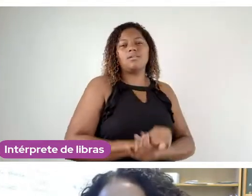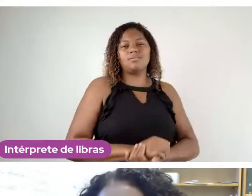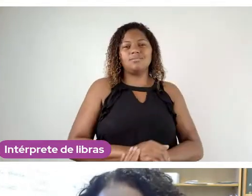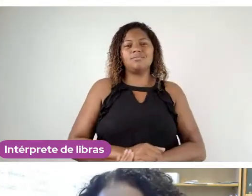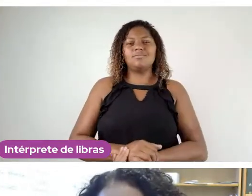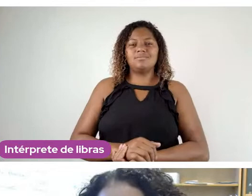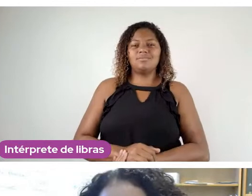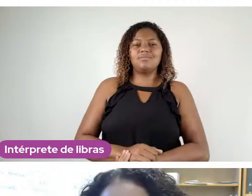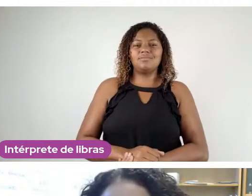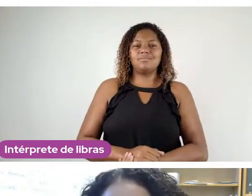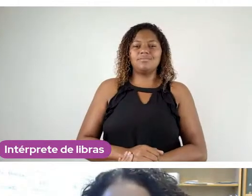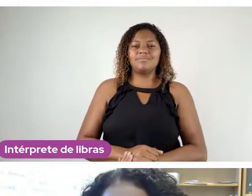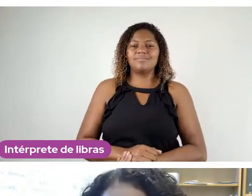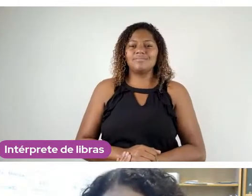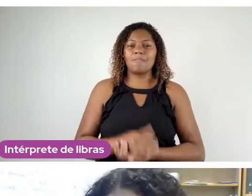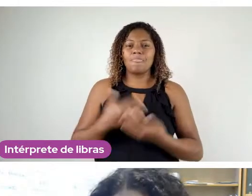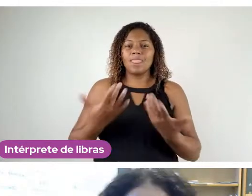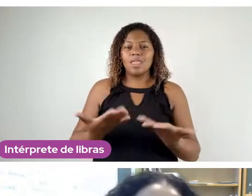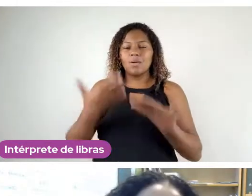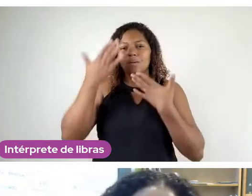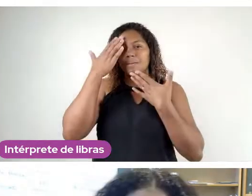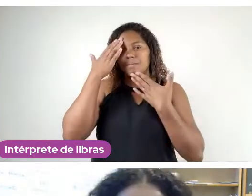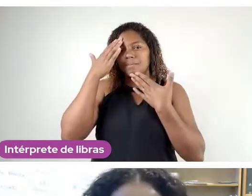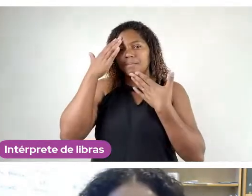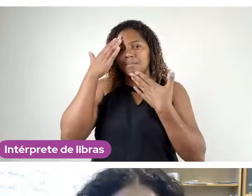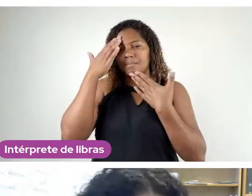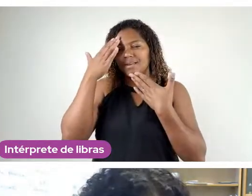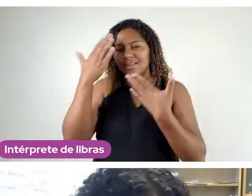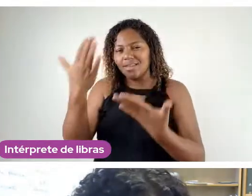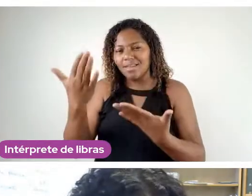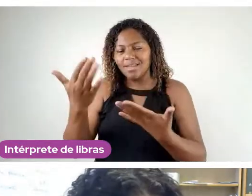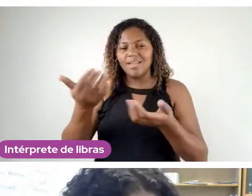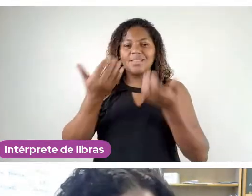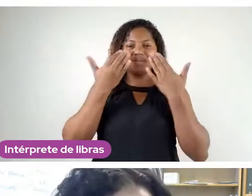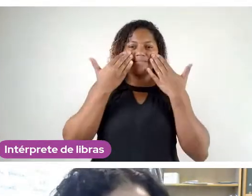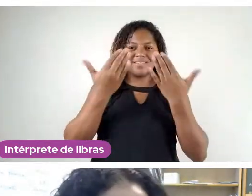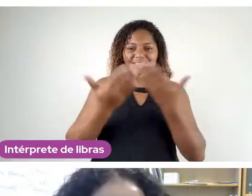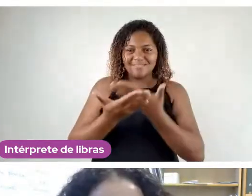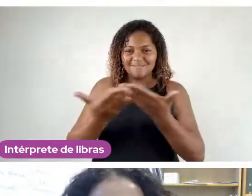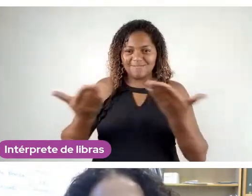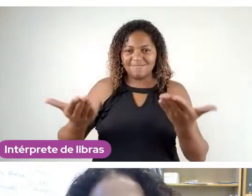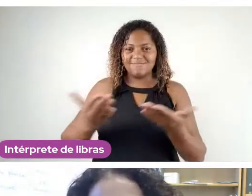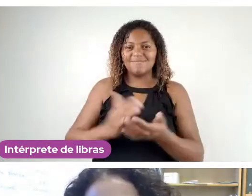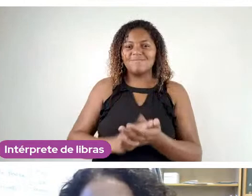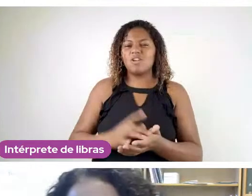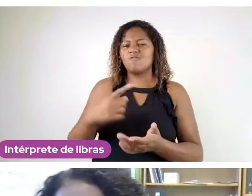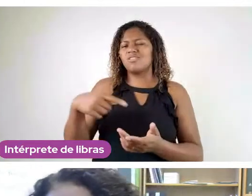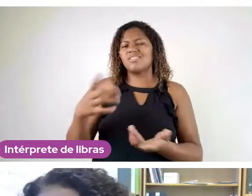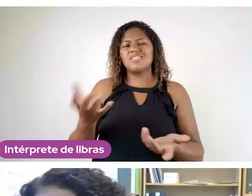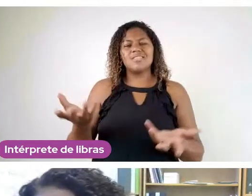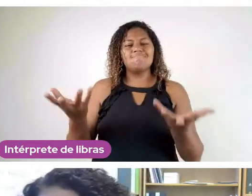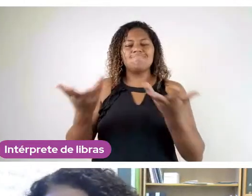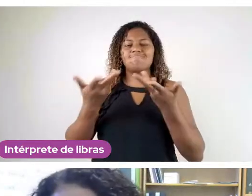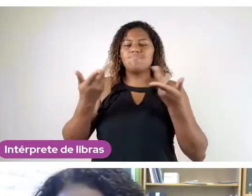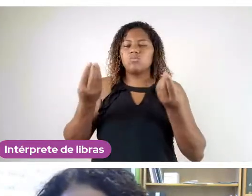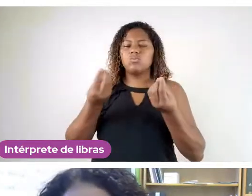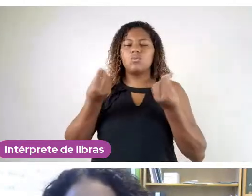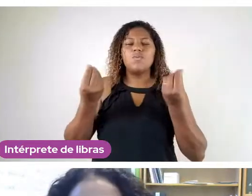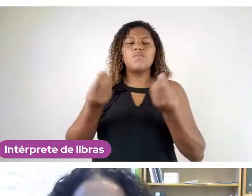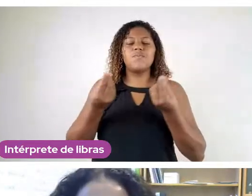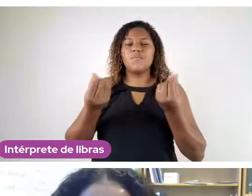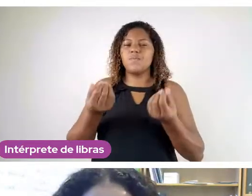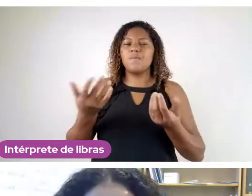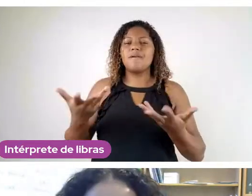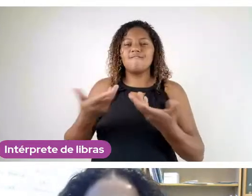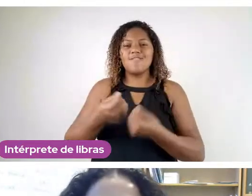Queridas, muito obrigada pelas apresentações. Foram enriquecedoras. Graças, Noelle.